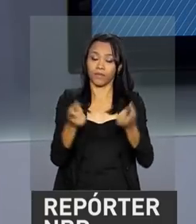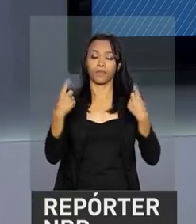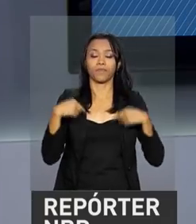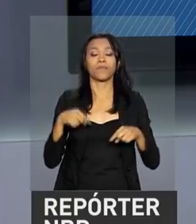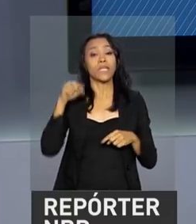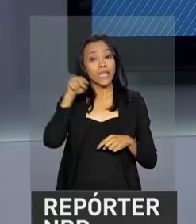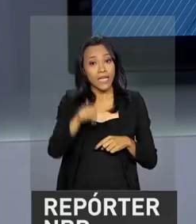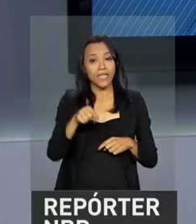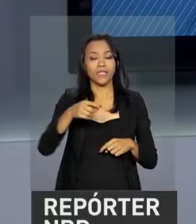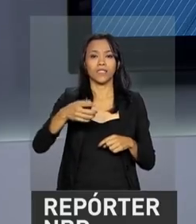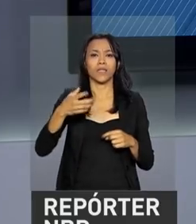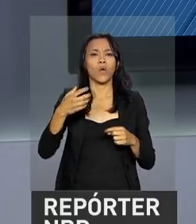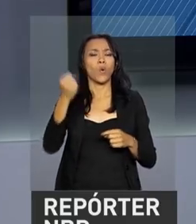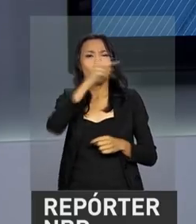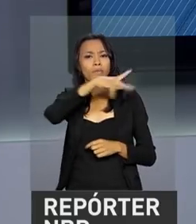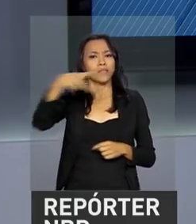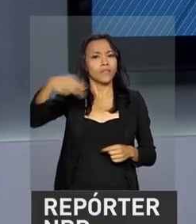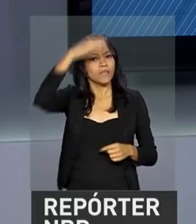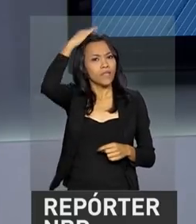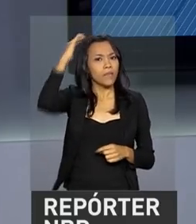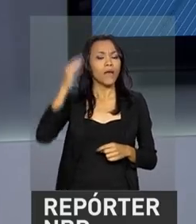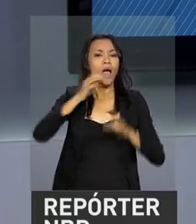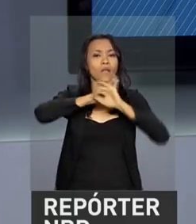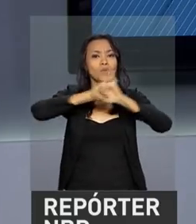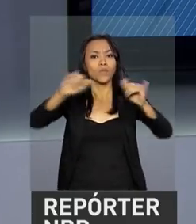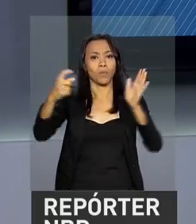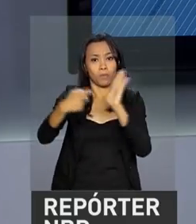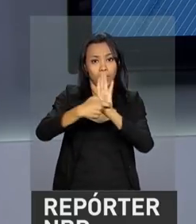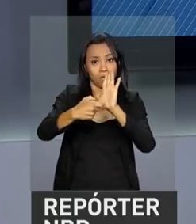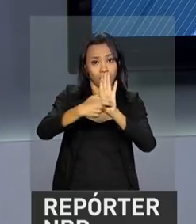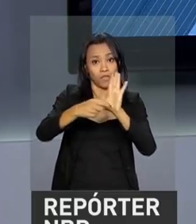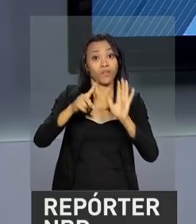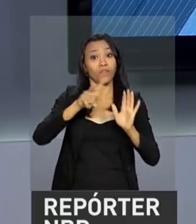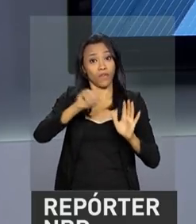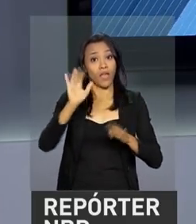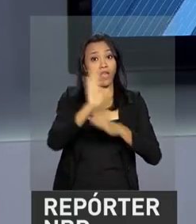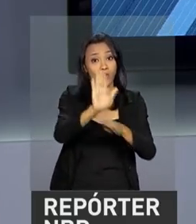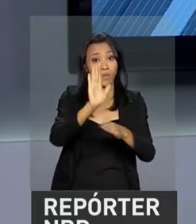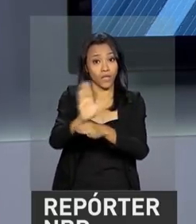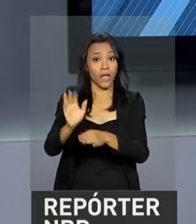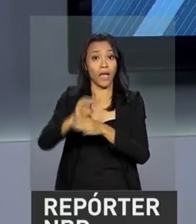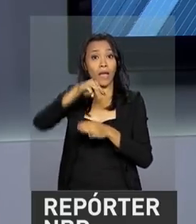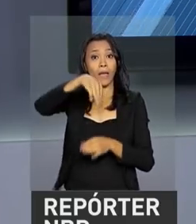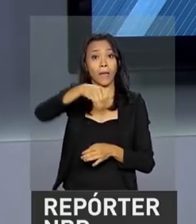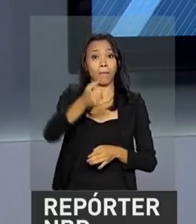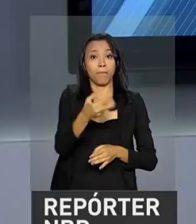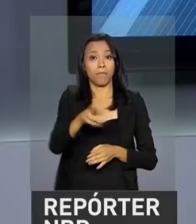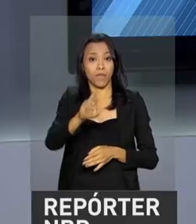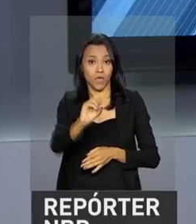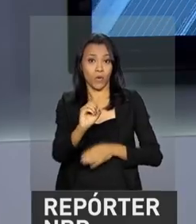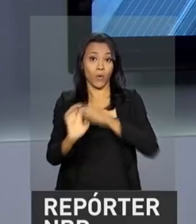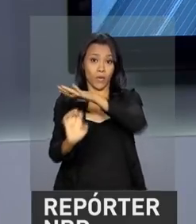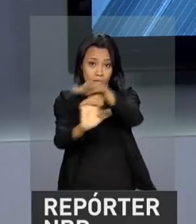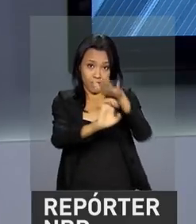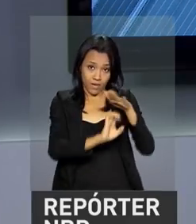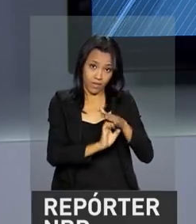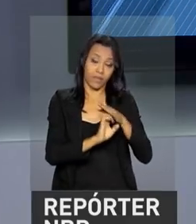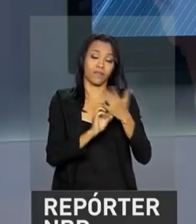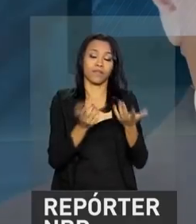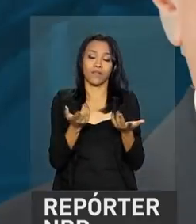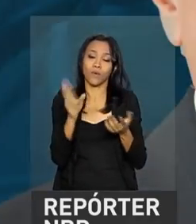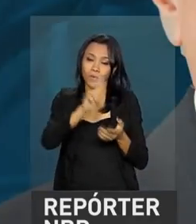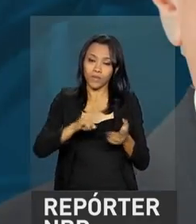anunciou um aplicativo que vai auxiliar micro vendedores individuais a oferecer serviços usando a tecnologia